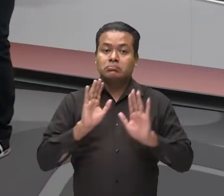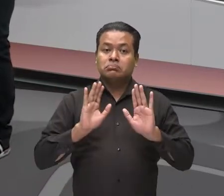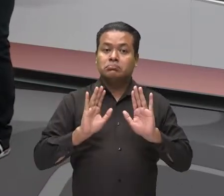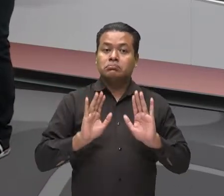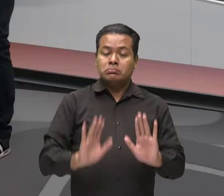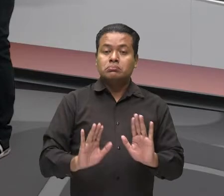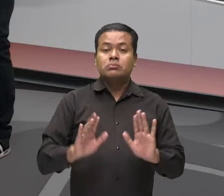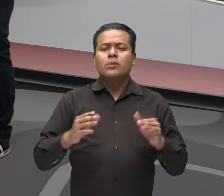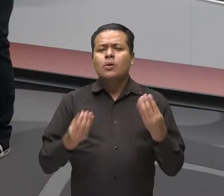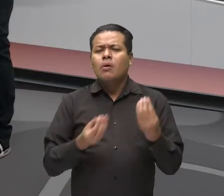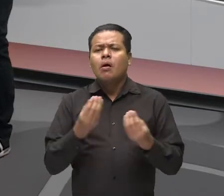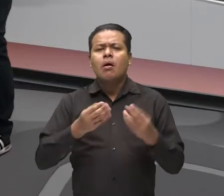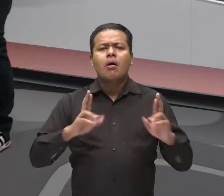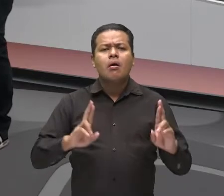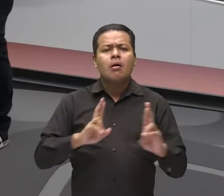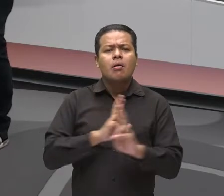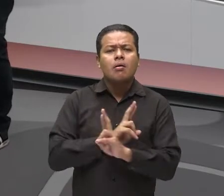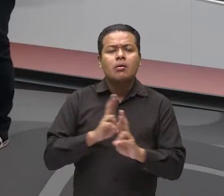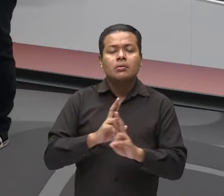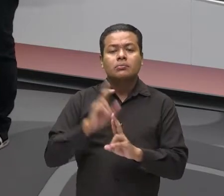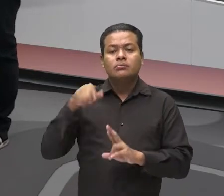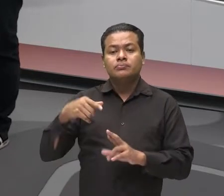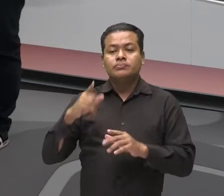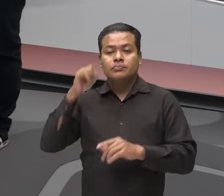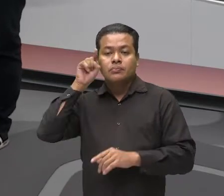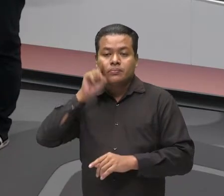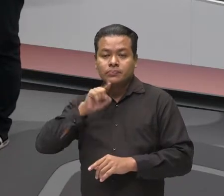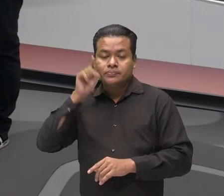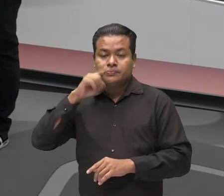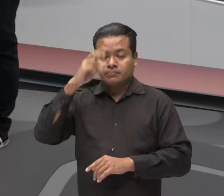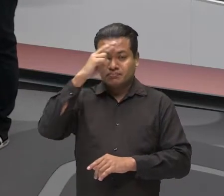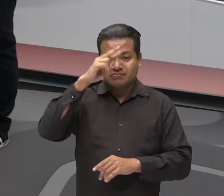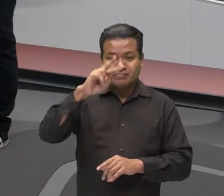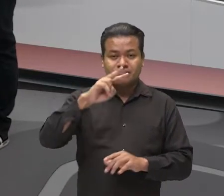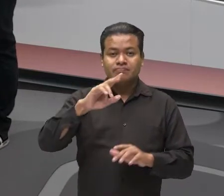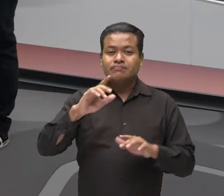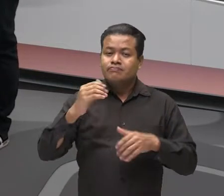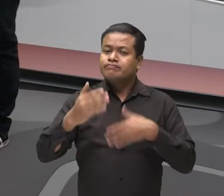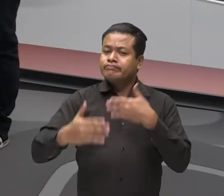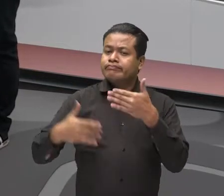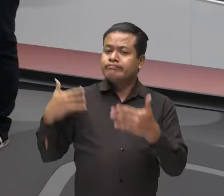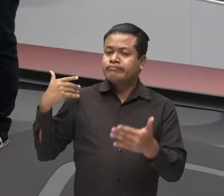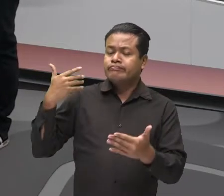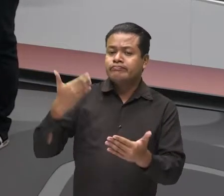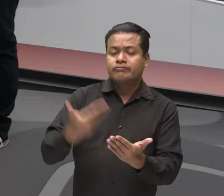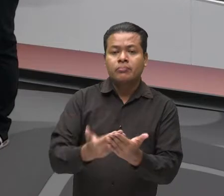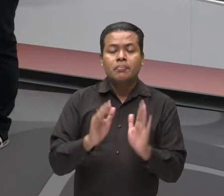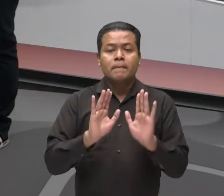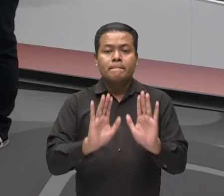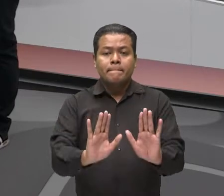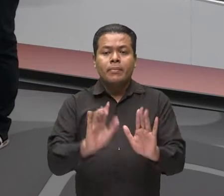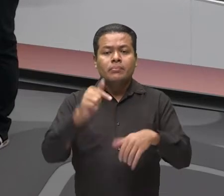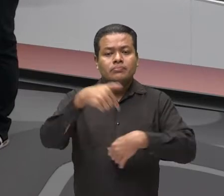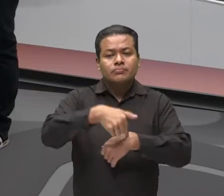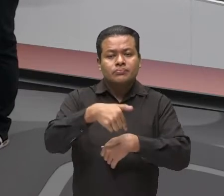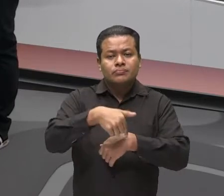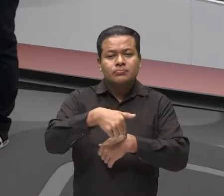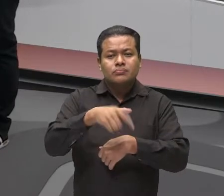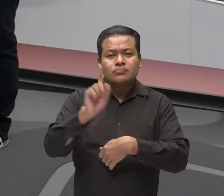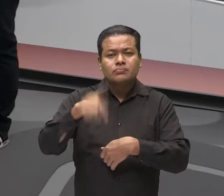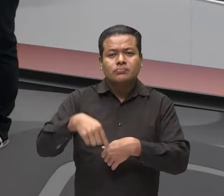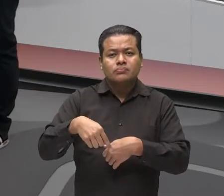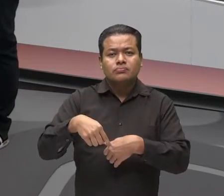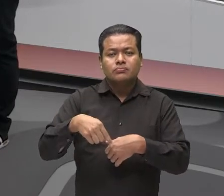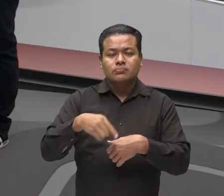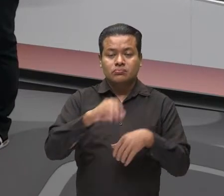essa relação dos Estados Unidos com os imigrantes sendo construída ao longo do tempo, né? Em determinado momento, a chegada, a vinda